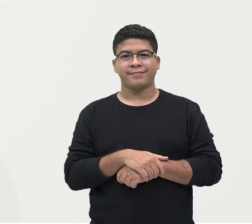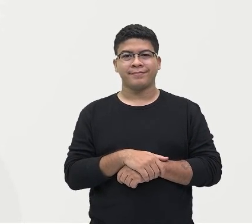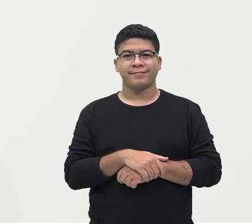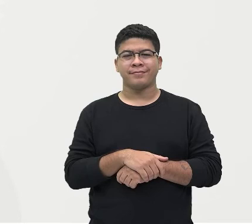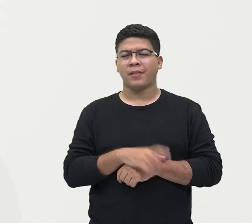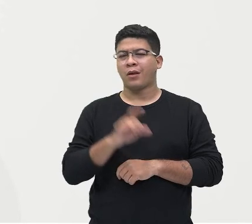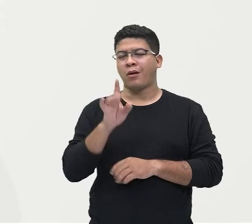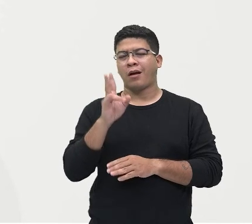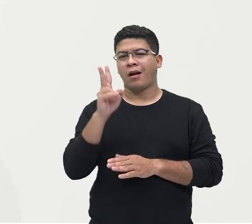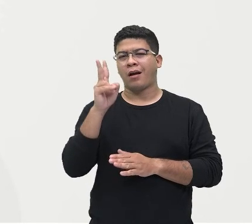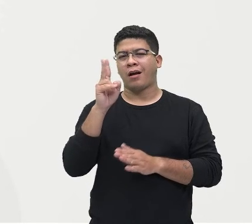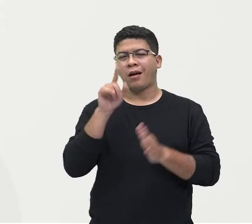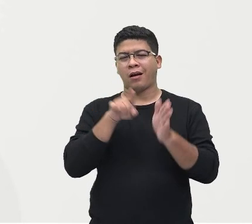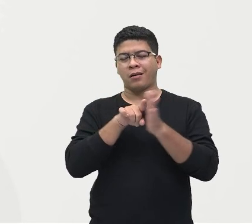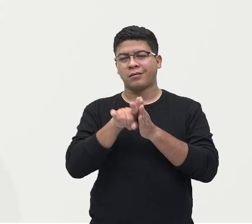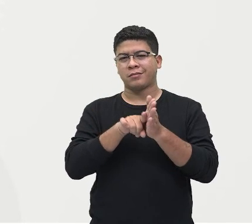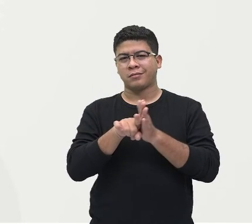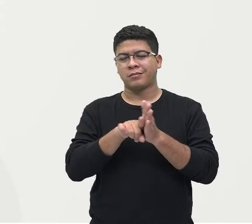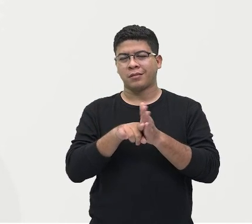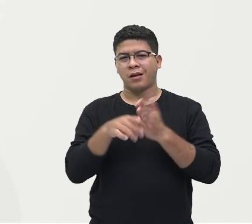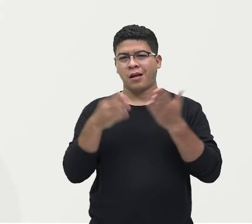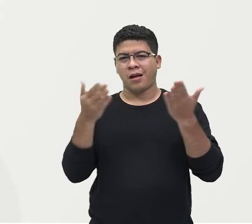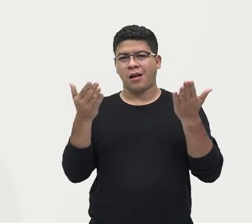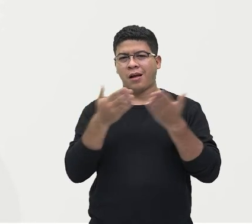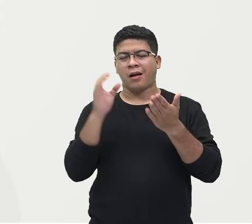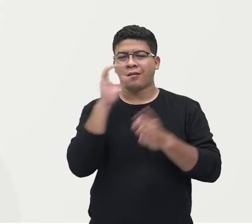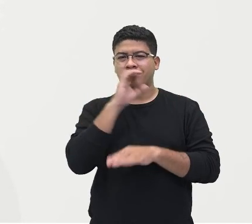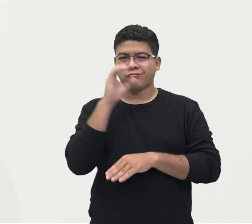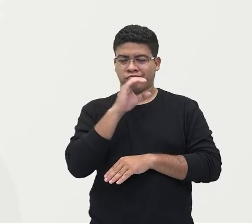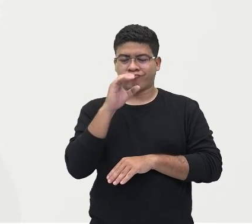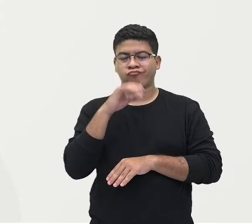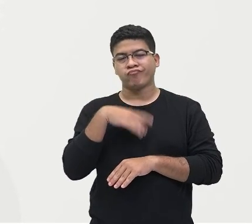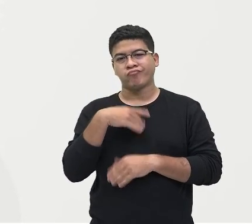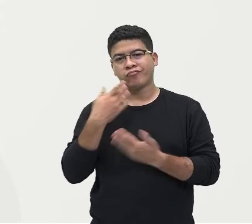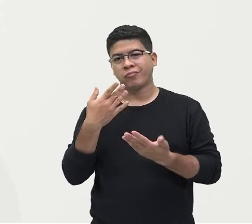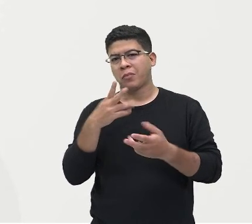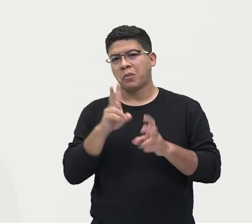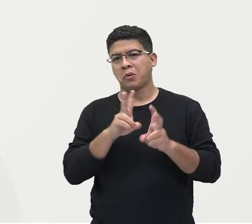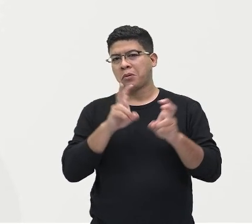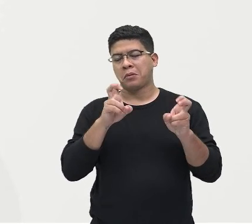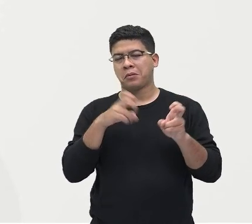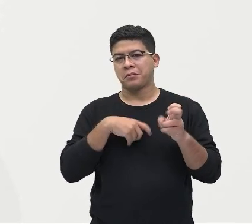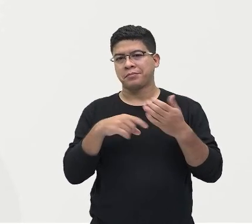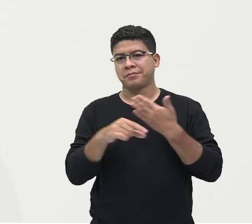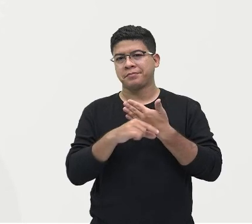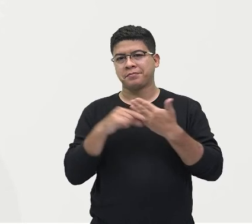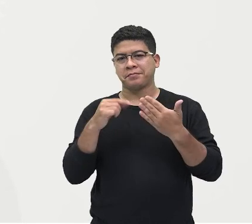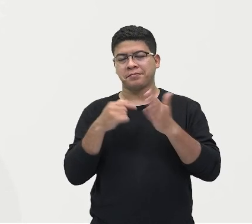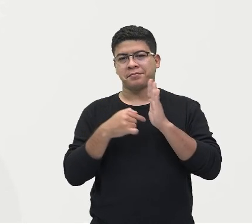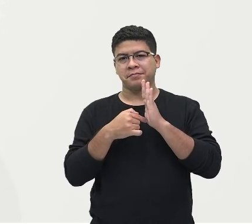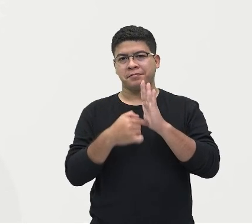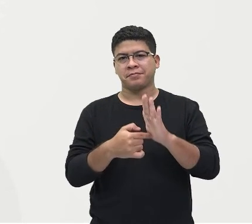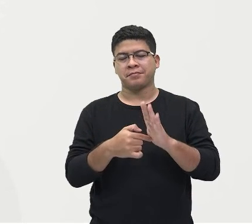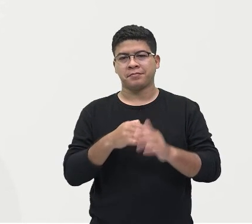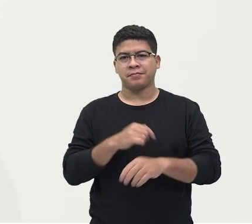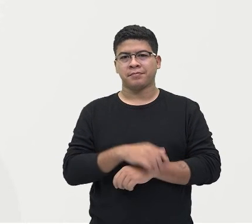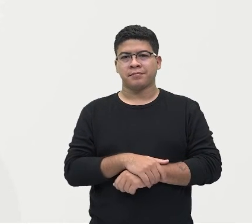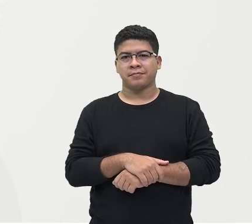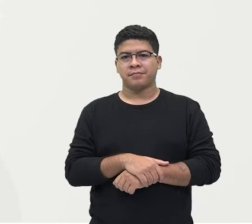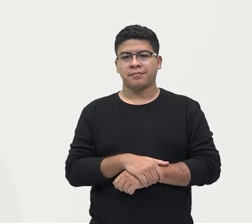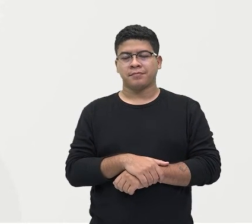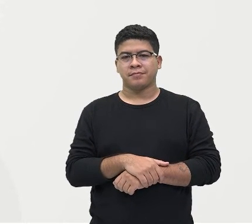uma pesquisada, né, por alto sobre o que aquele autor quer falar com aquelas palavras que ele quer dar o exemplo. Tudo